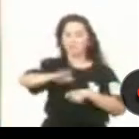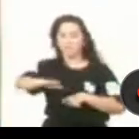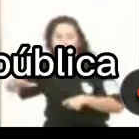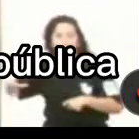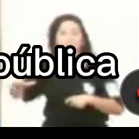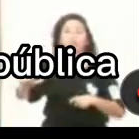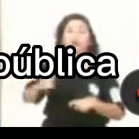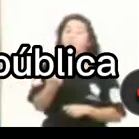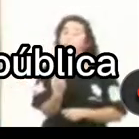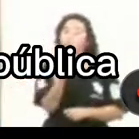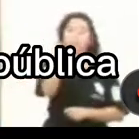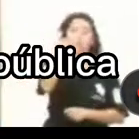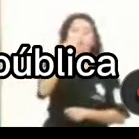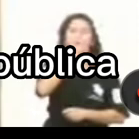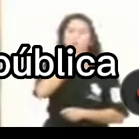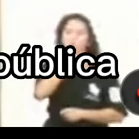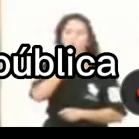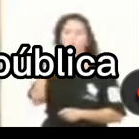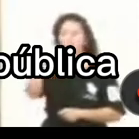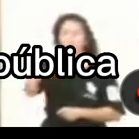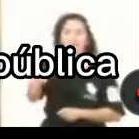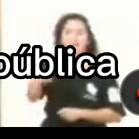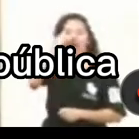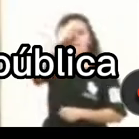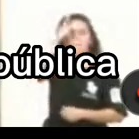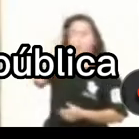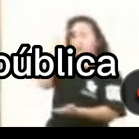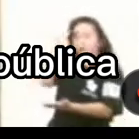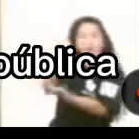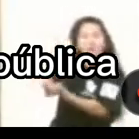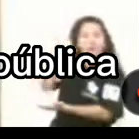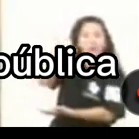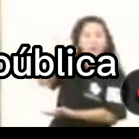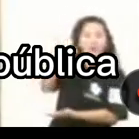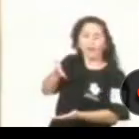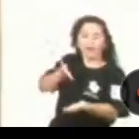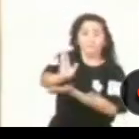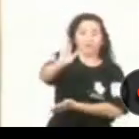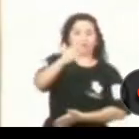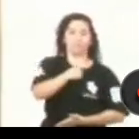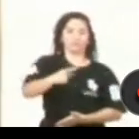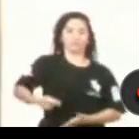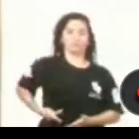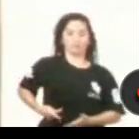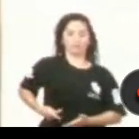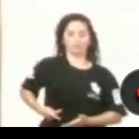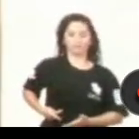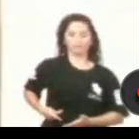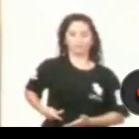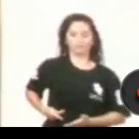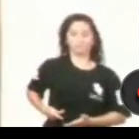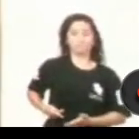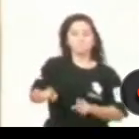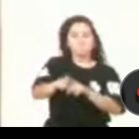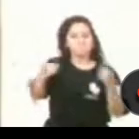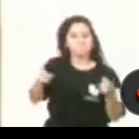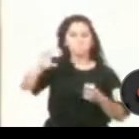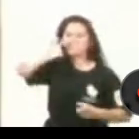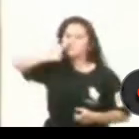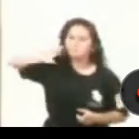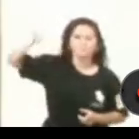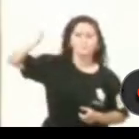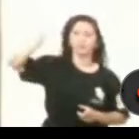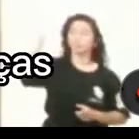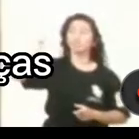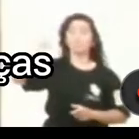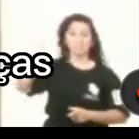homem que era o improvável ser eleito presidente da República. Mas Deus tinha